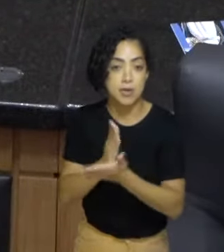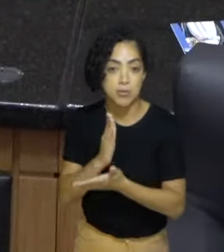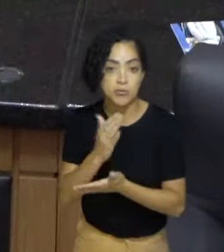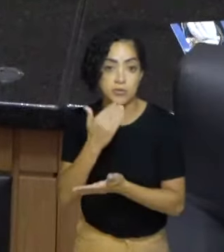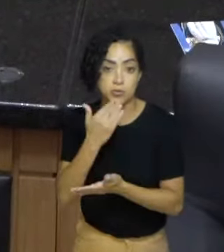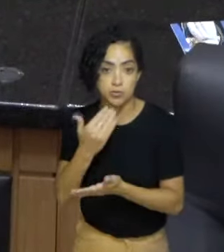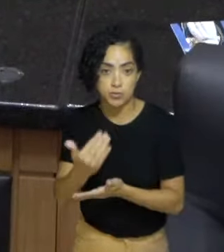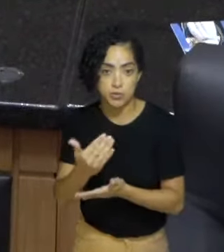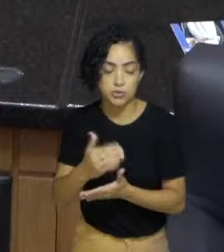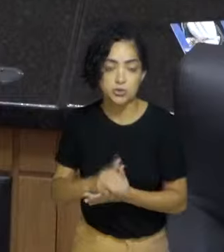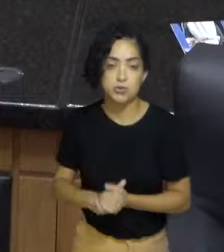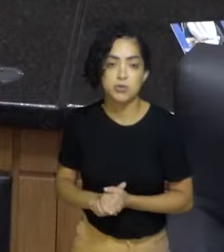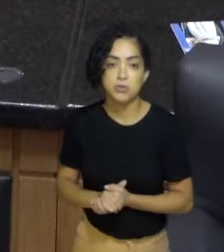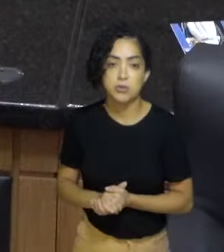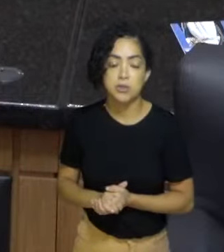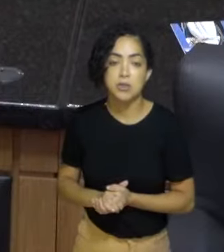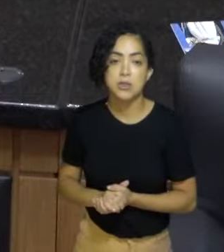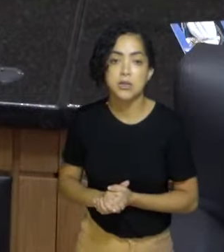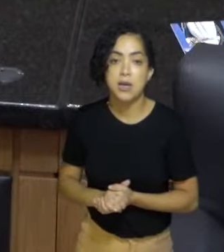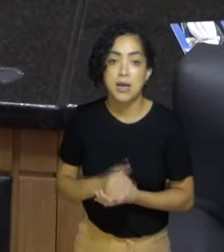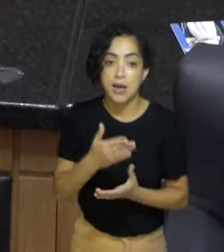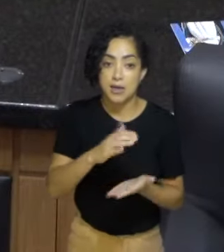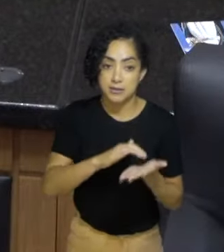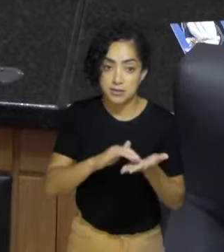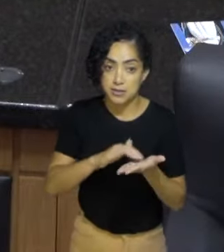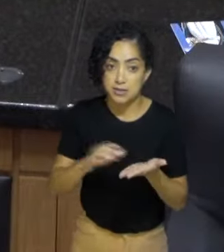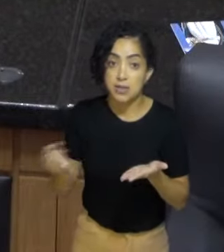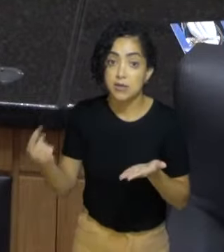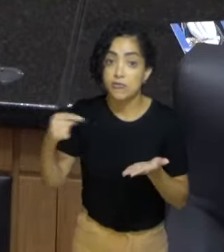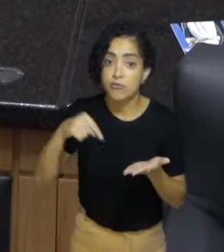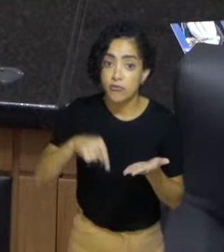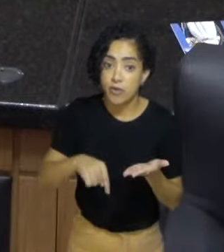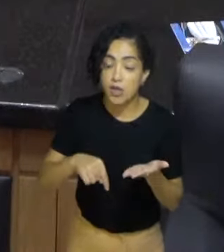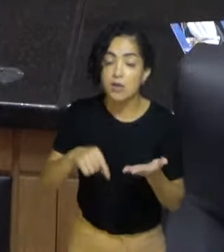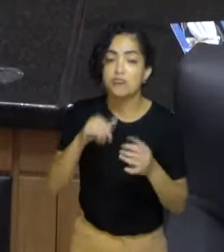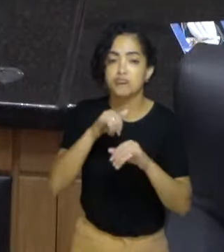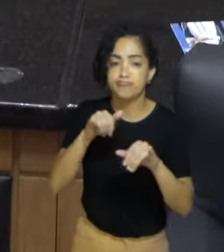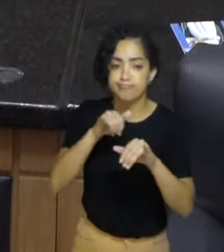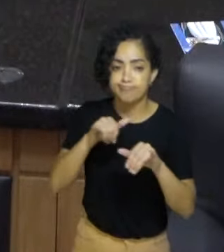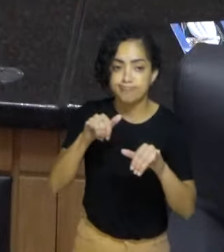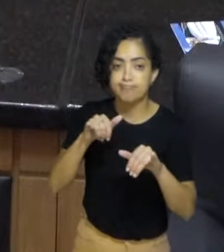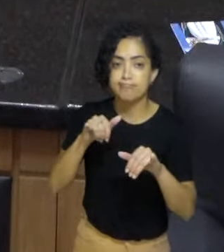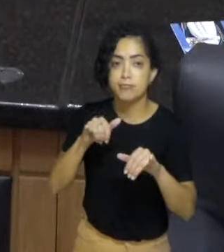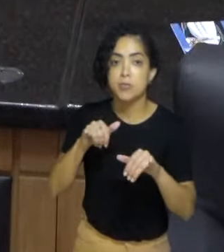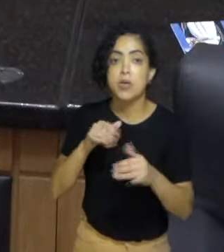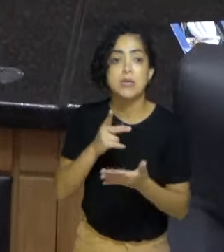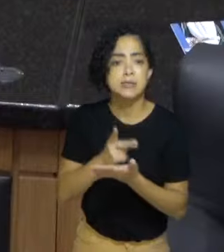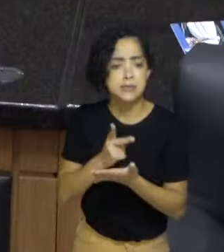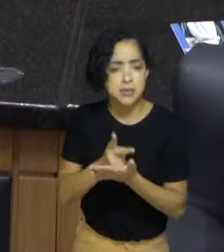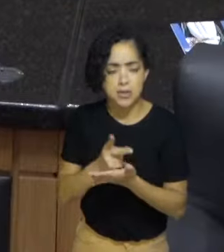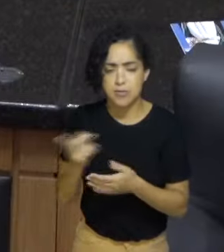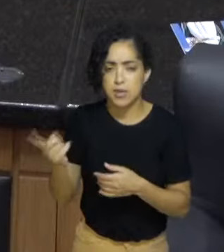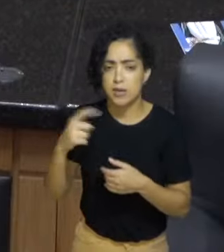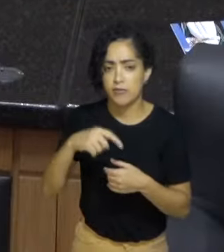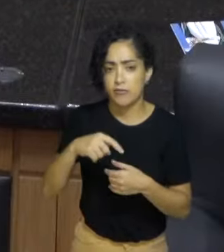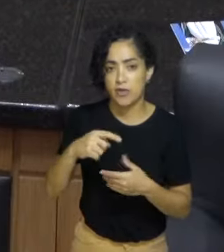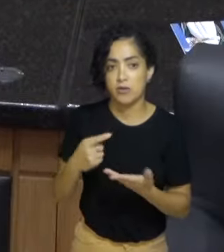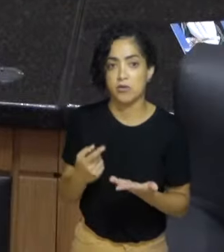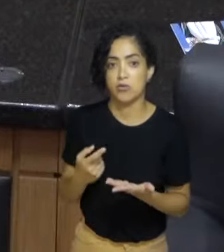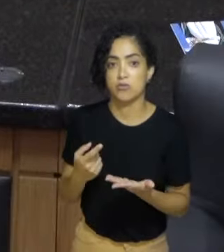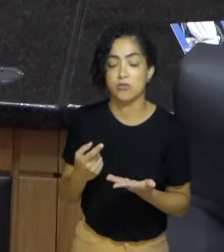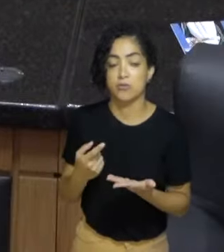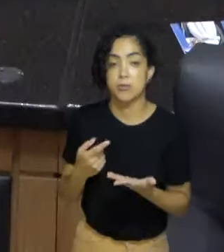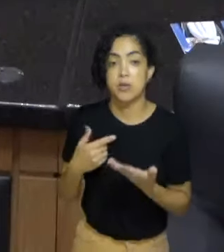requerimento para que a secretária Carmen viesse aqui para esclarecer algumas informações, que, aliás, sempre veio. Mas fizeram da comissão